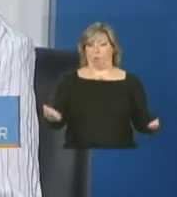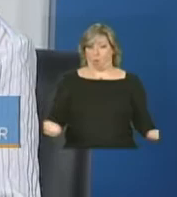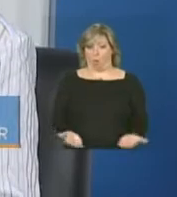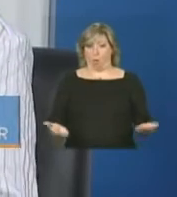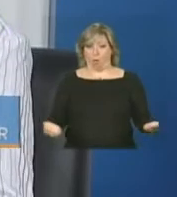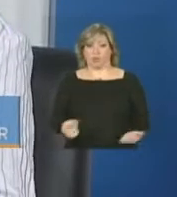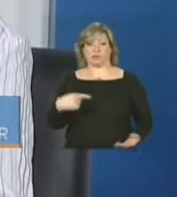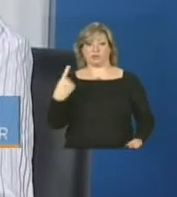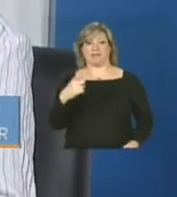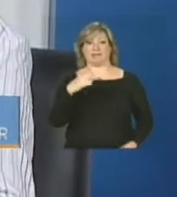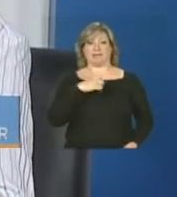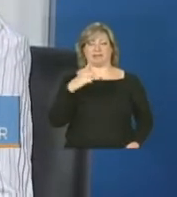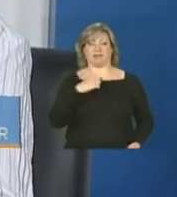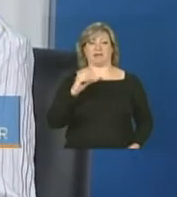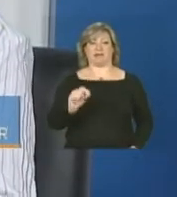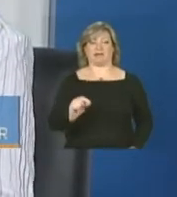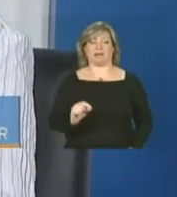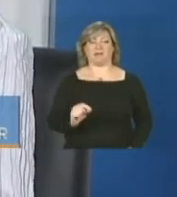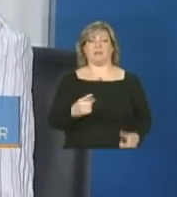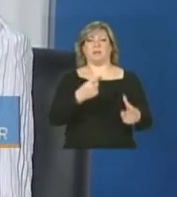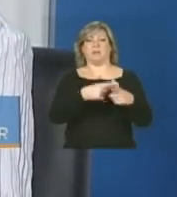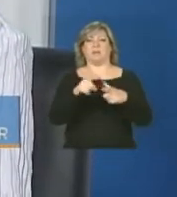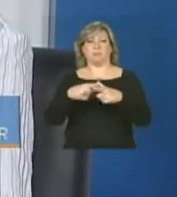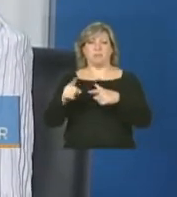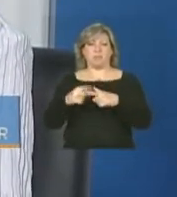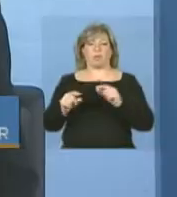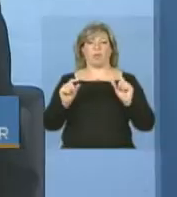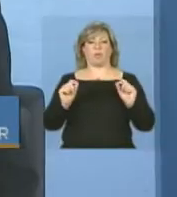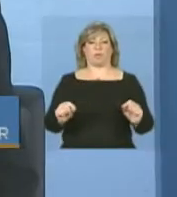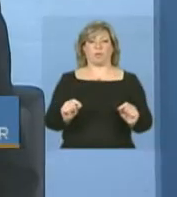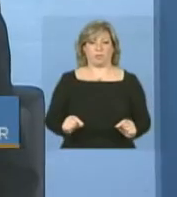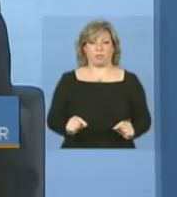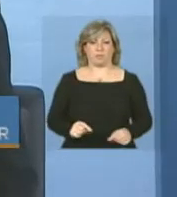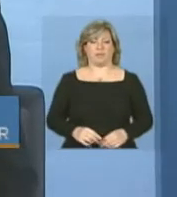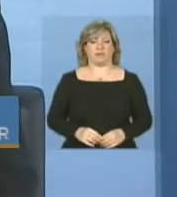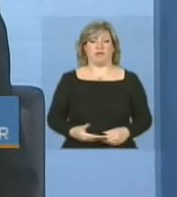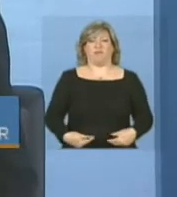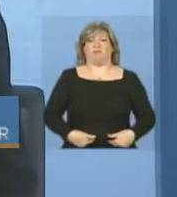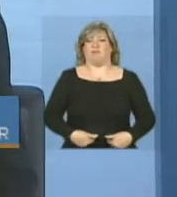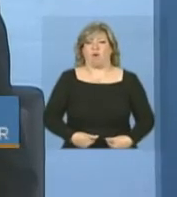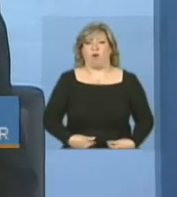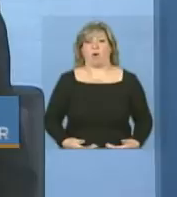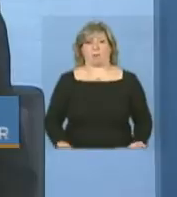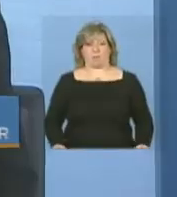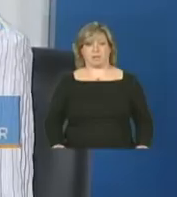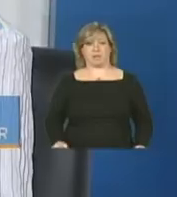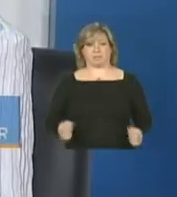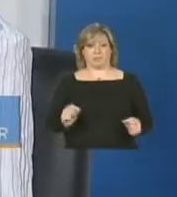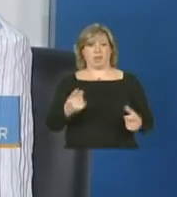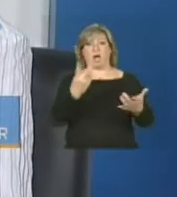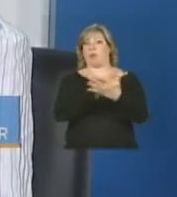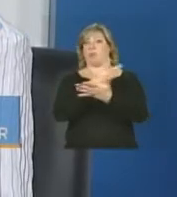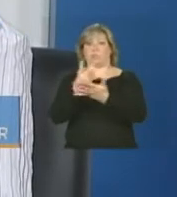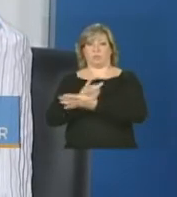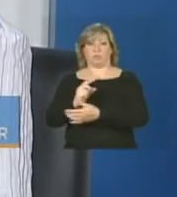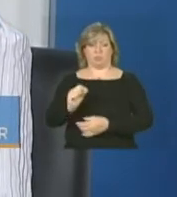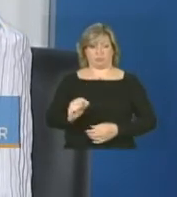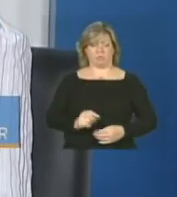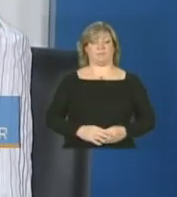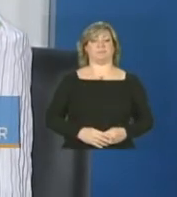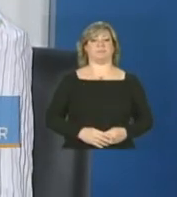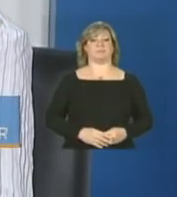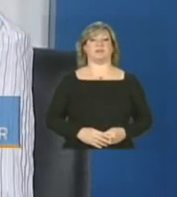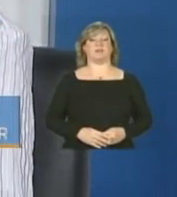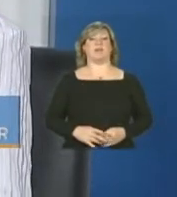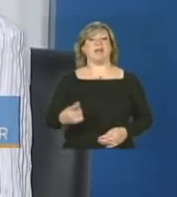em insegurança alimentar grave, está em condições, né, de passando fome, né, nesse conceito da